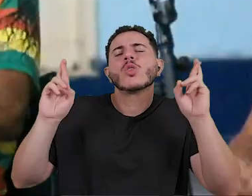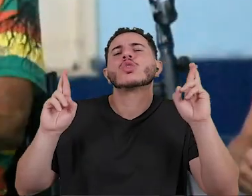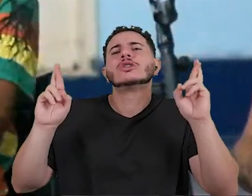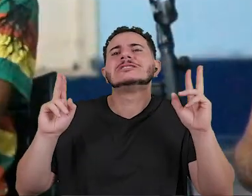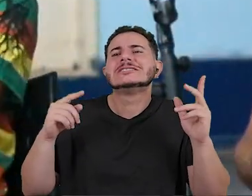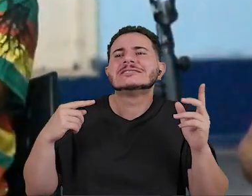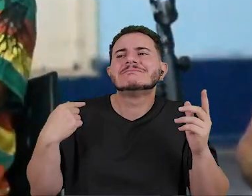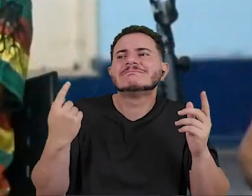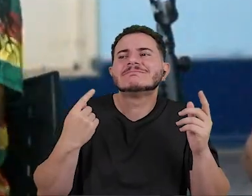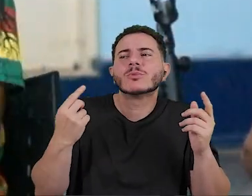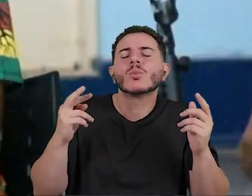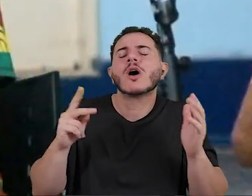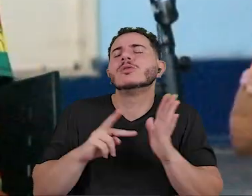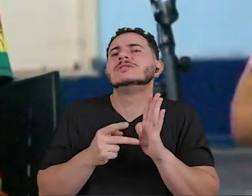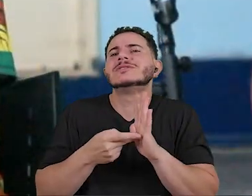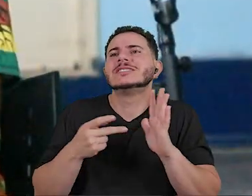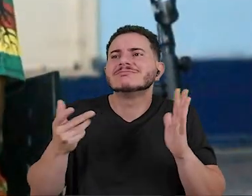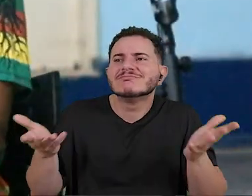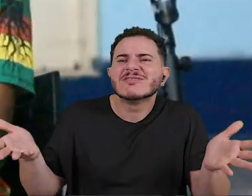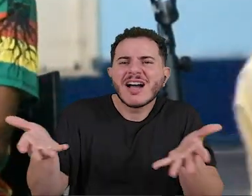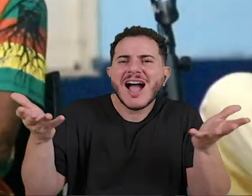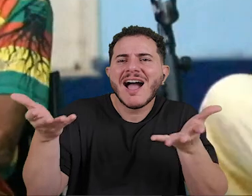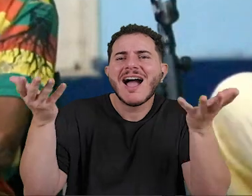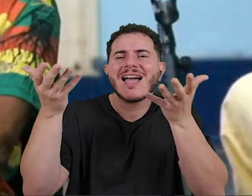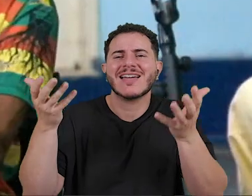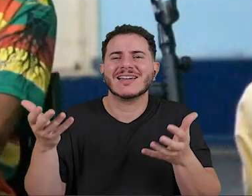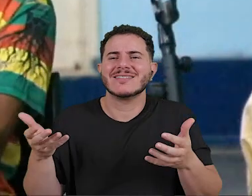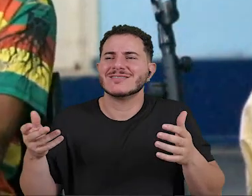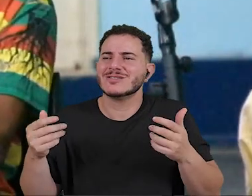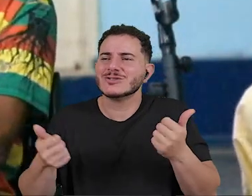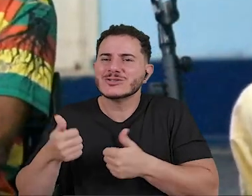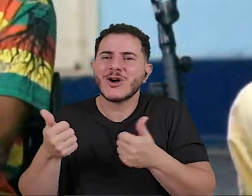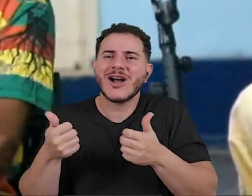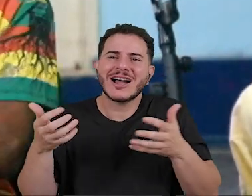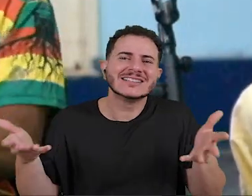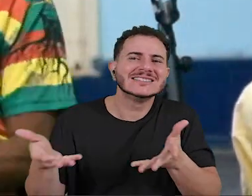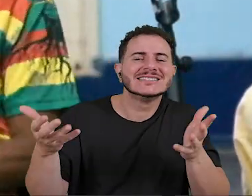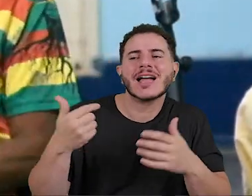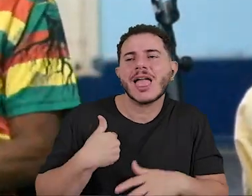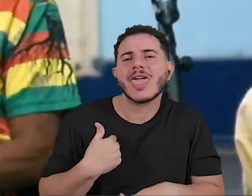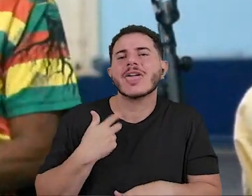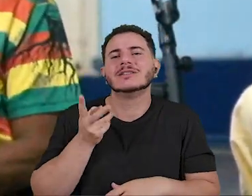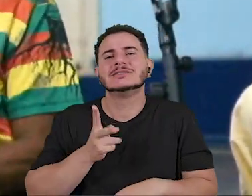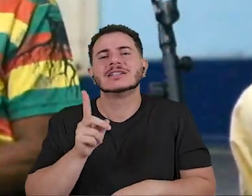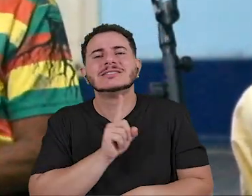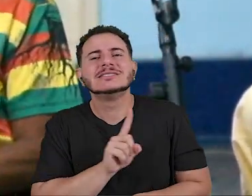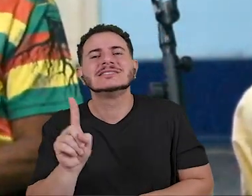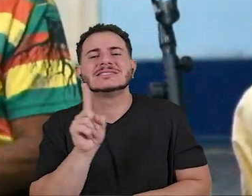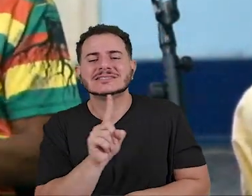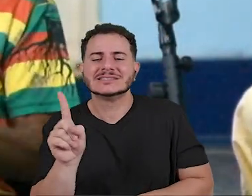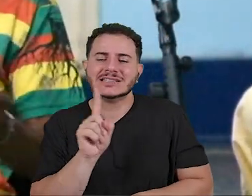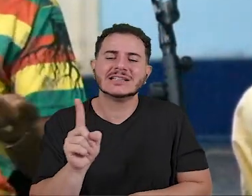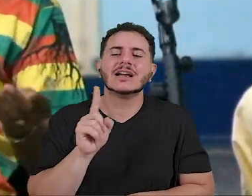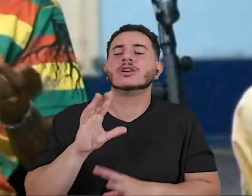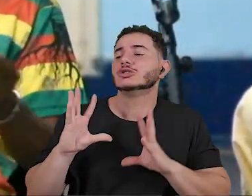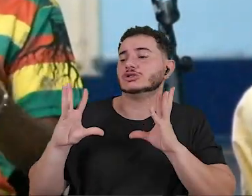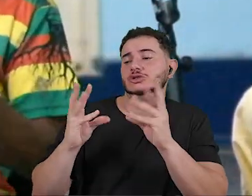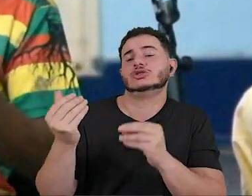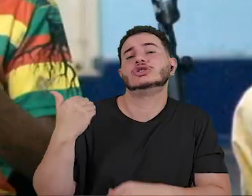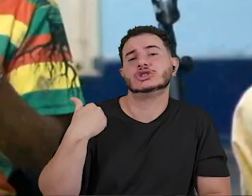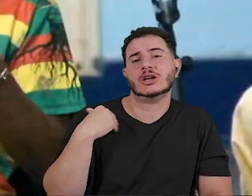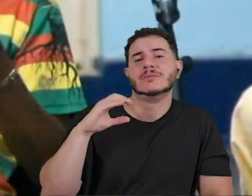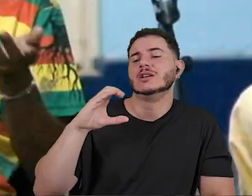turma a jogar, o que chamavam de charanga, entendeu? E eu também